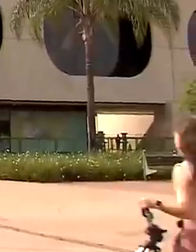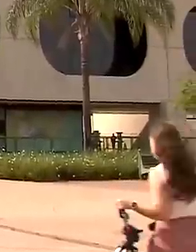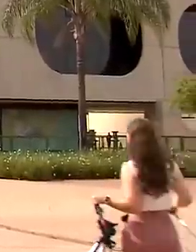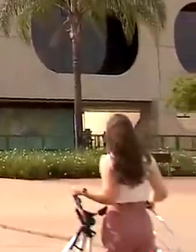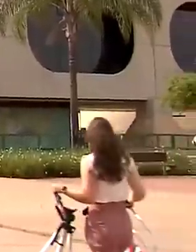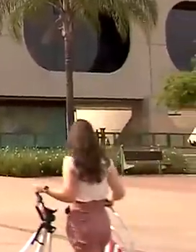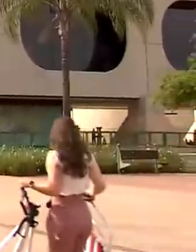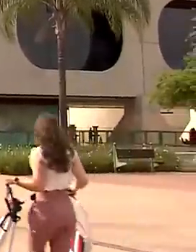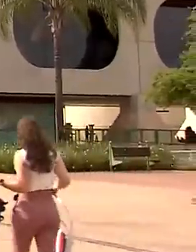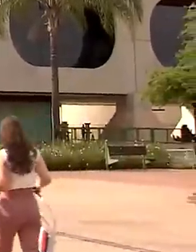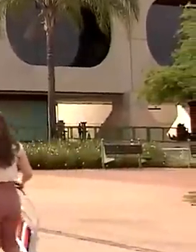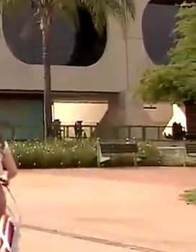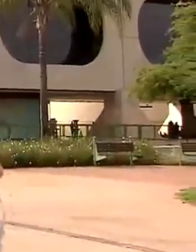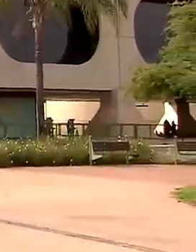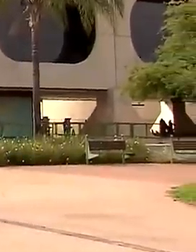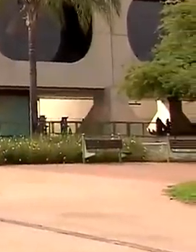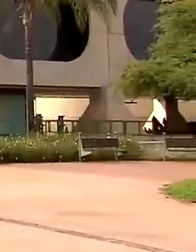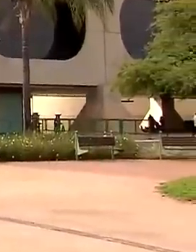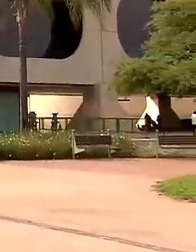Tchau!